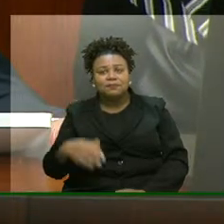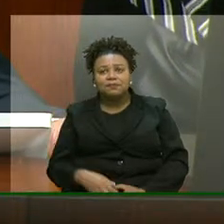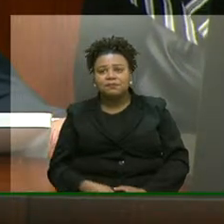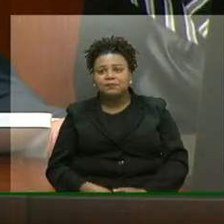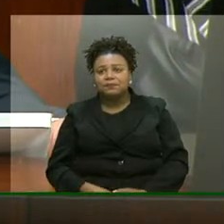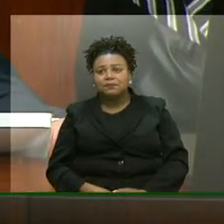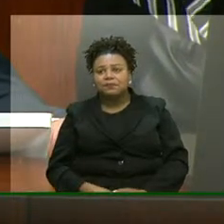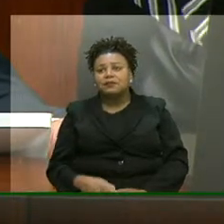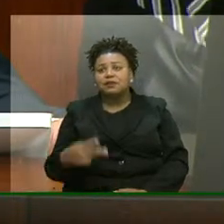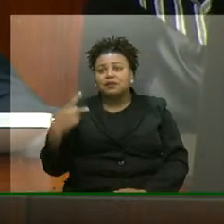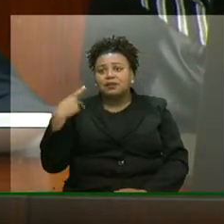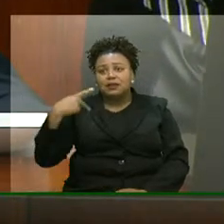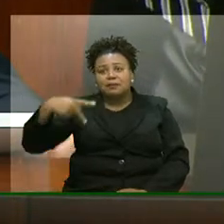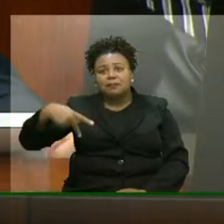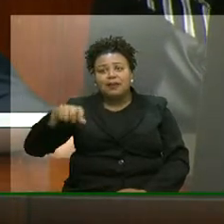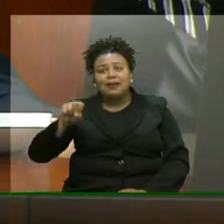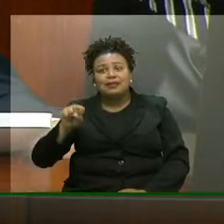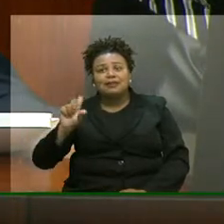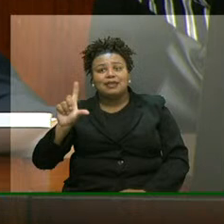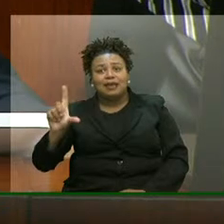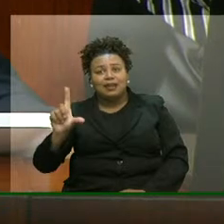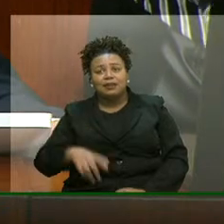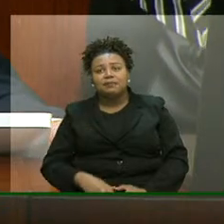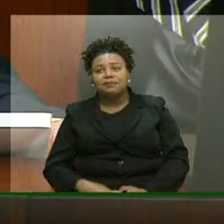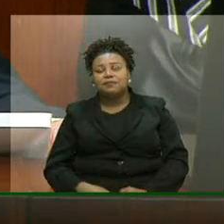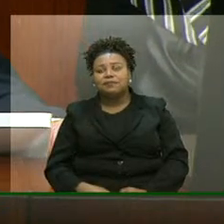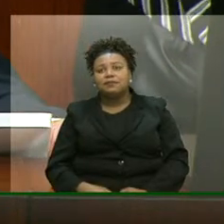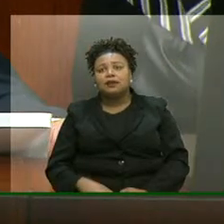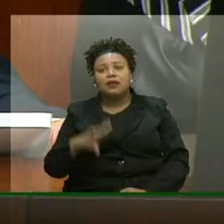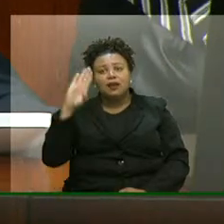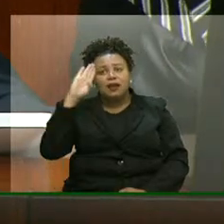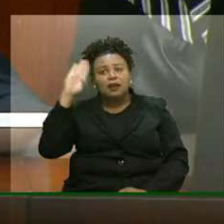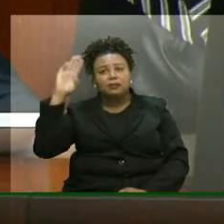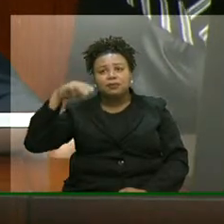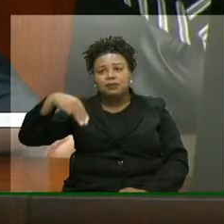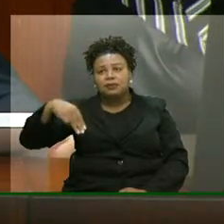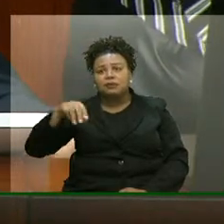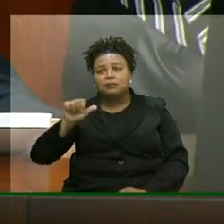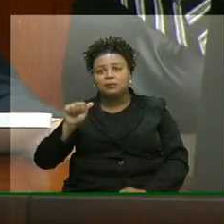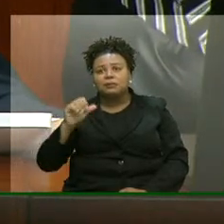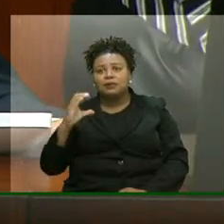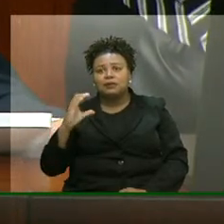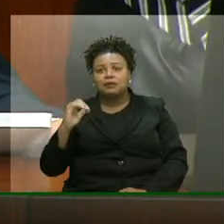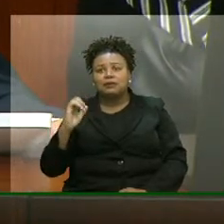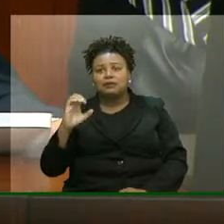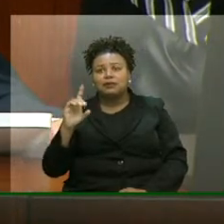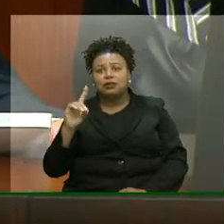Bancada do PSL. Capitão Macedo.